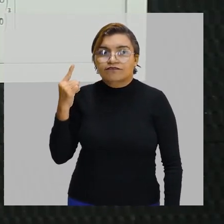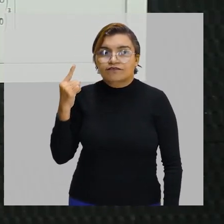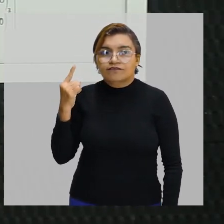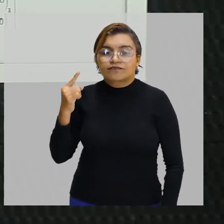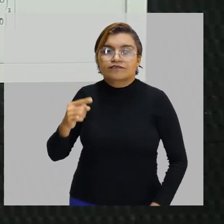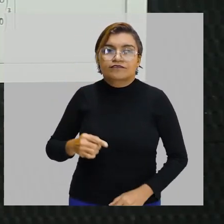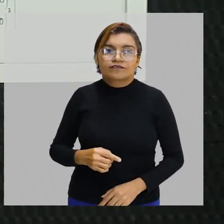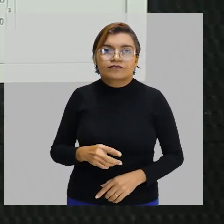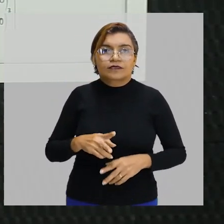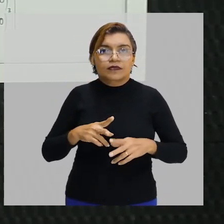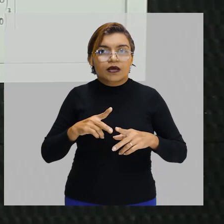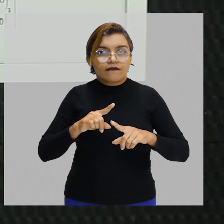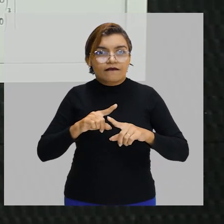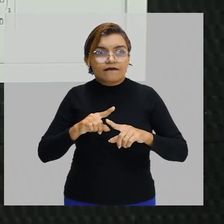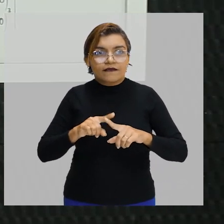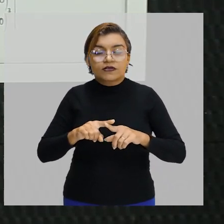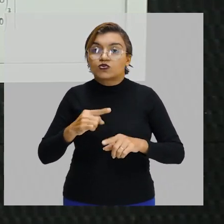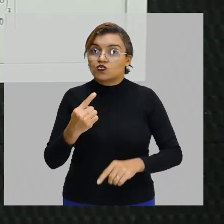daqui, ó, dá 1.